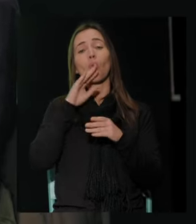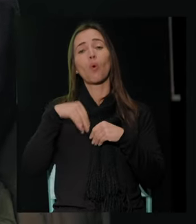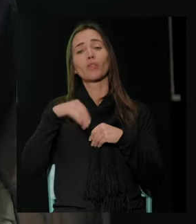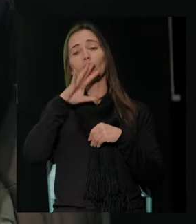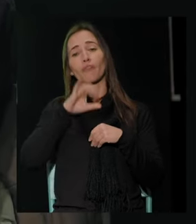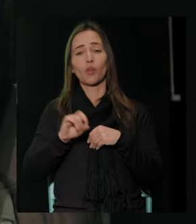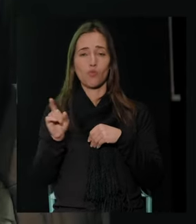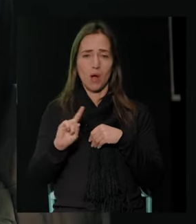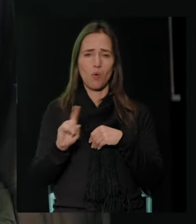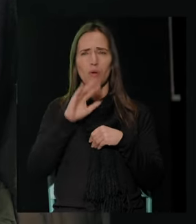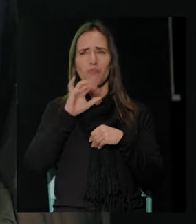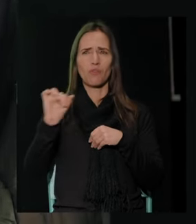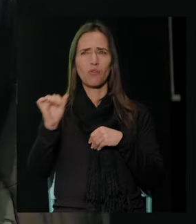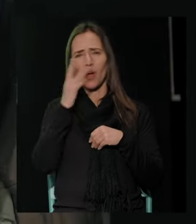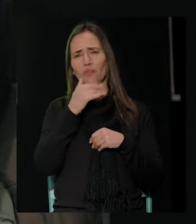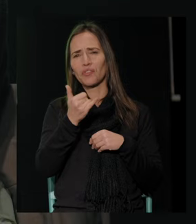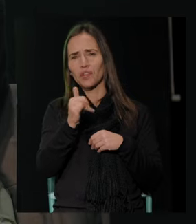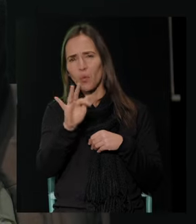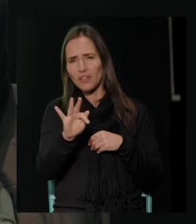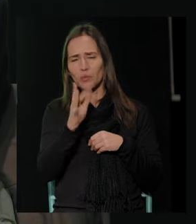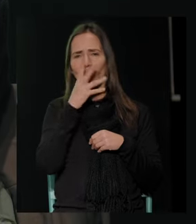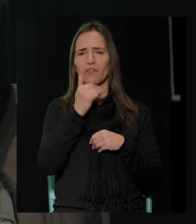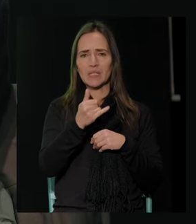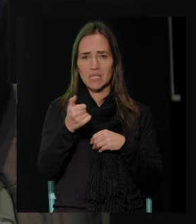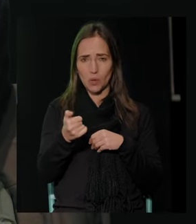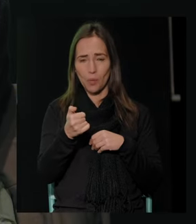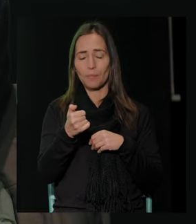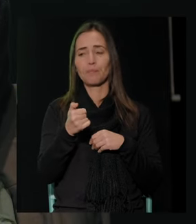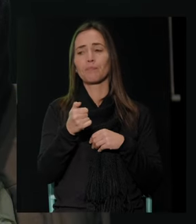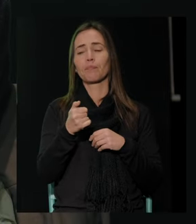filho devia ter pai uns 24, 25 anos.